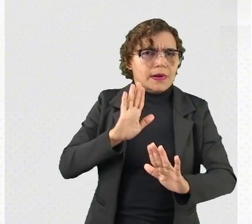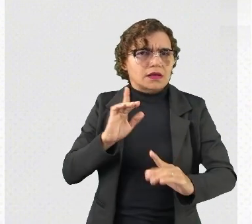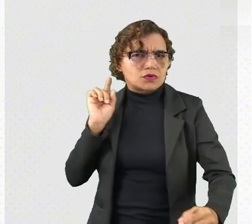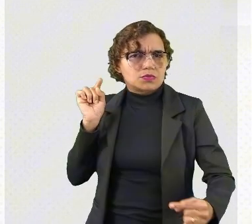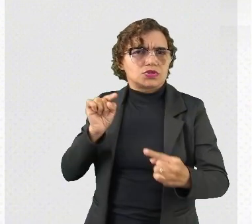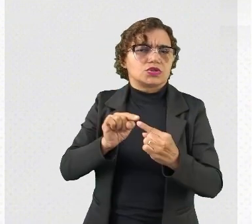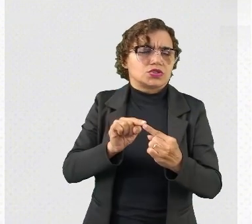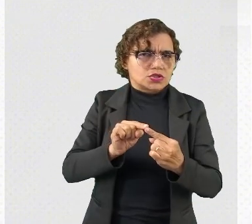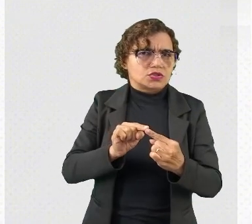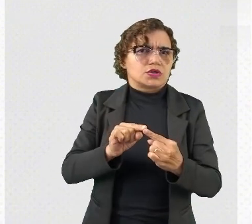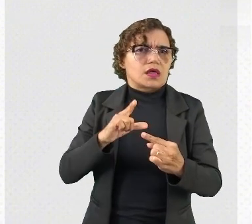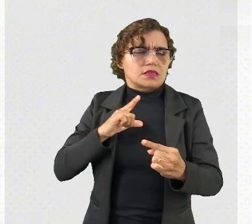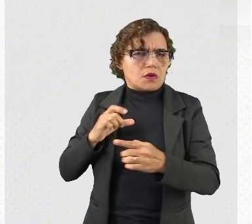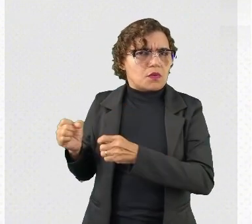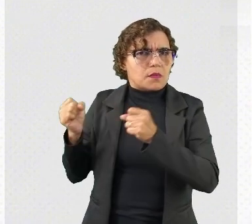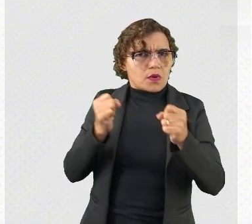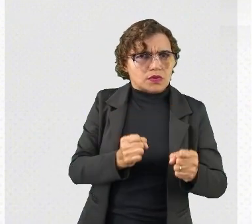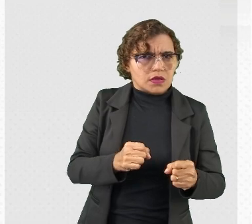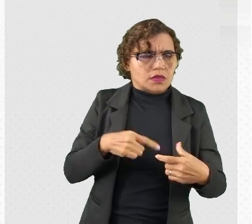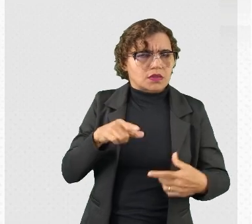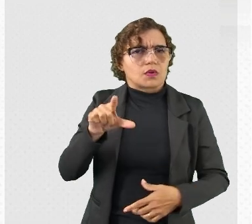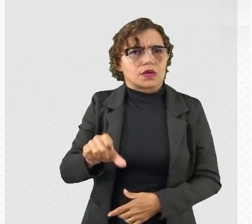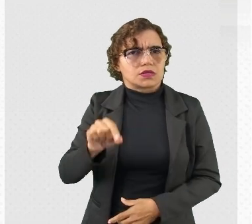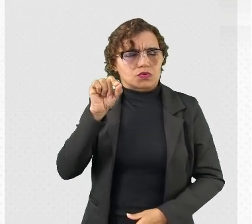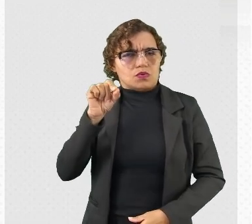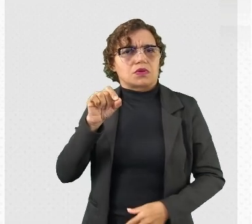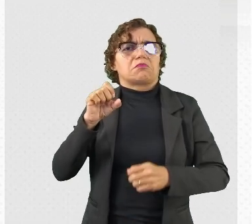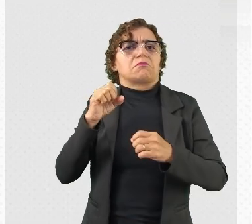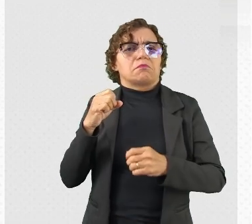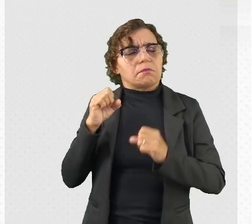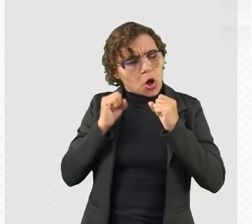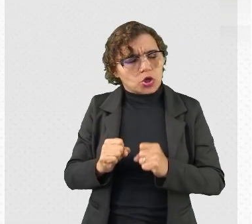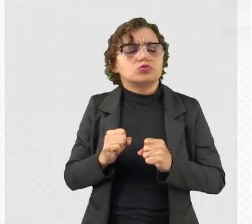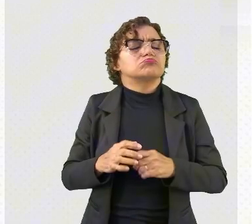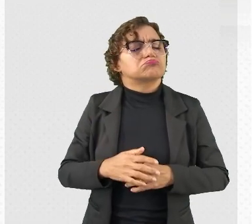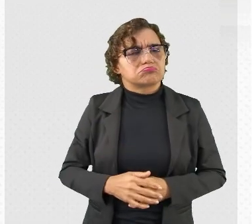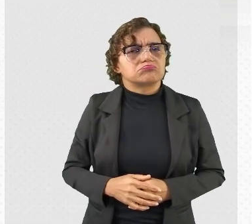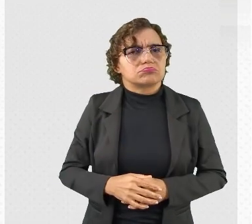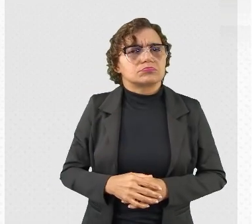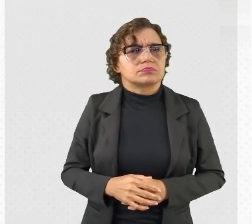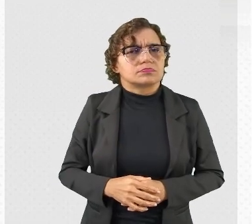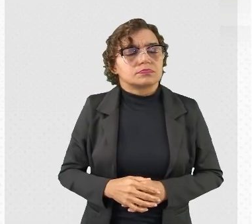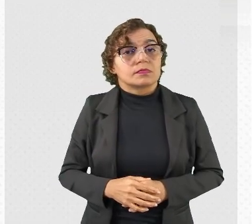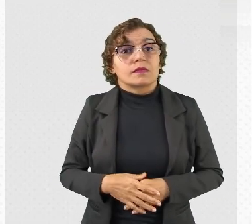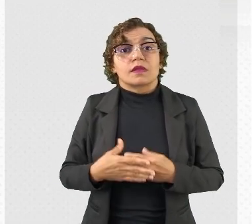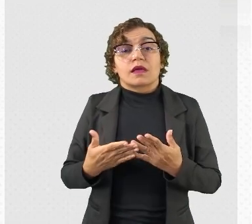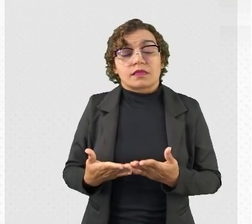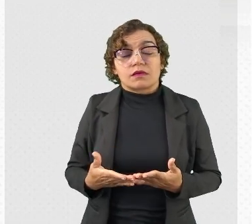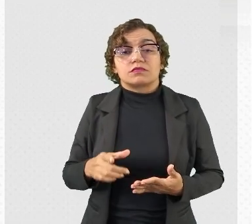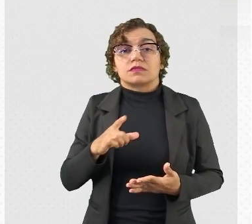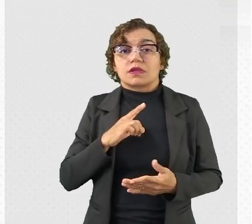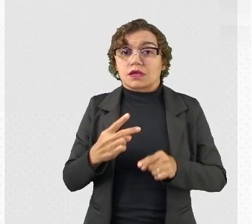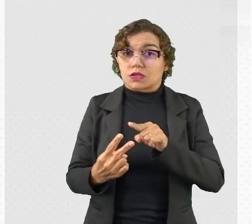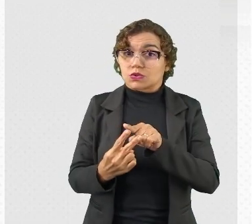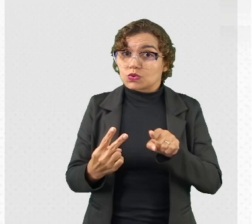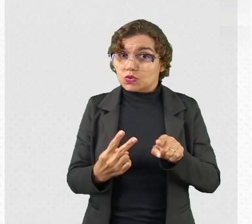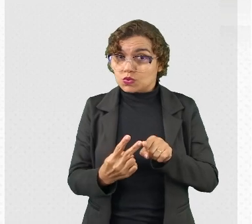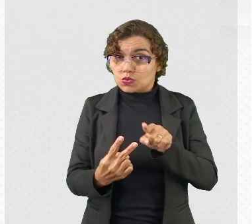finalidade manter o poder, essa decisão ela deve ser tomada. Essa decisão ela deve ser tomada. E aqui a gente tem dois